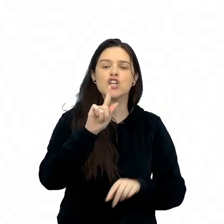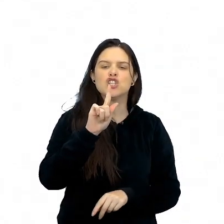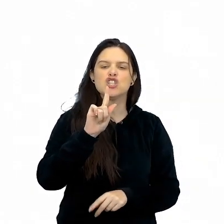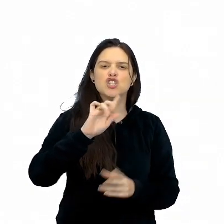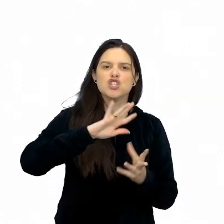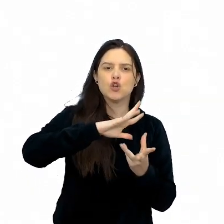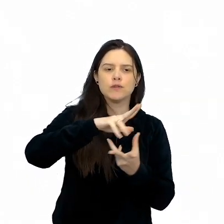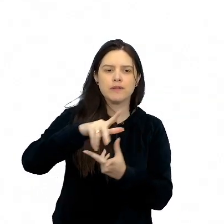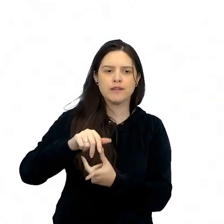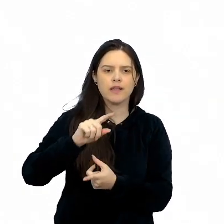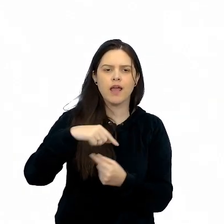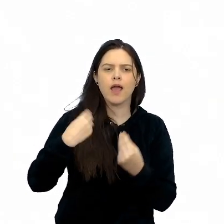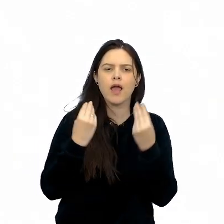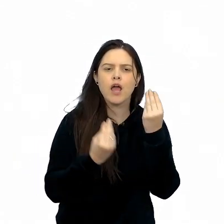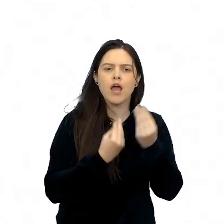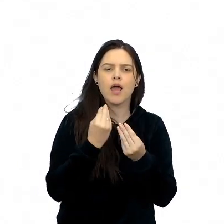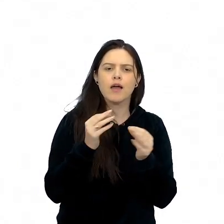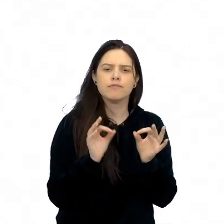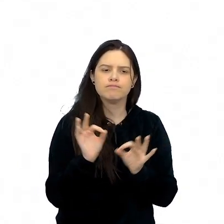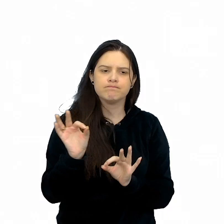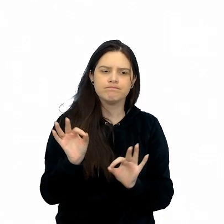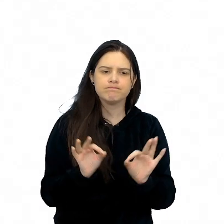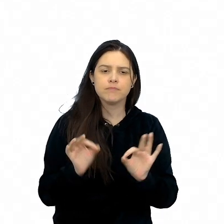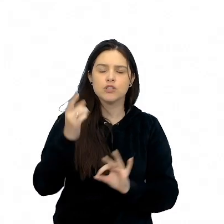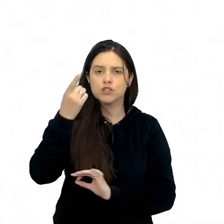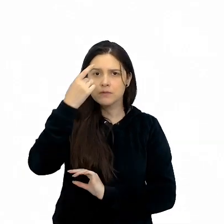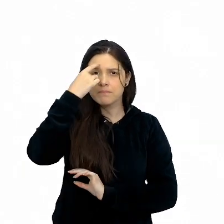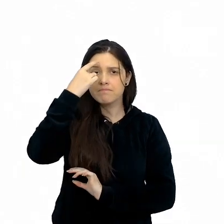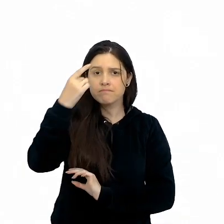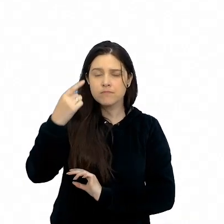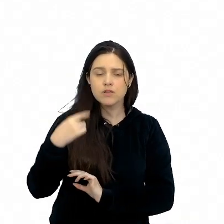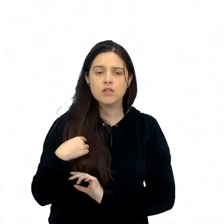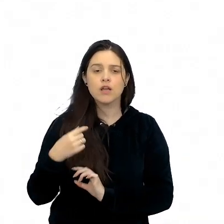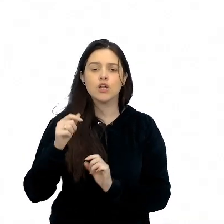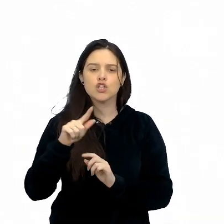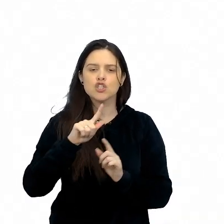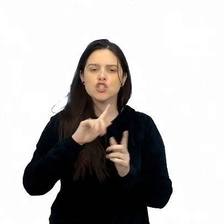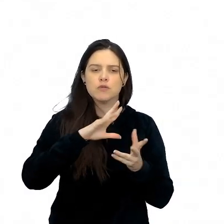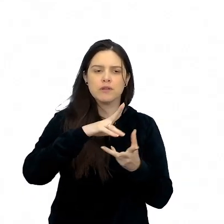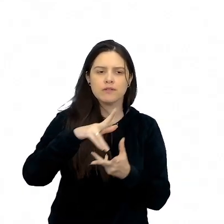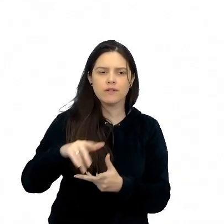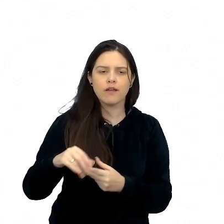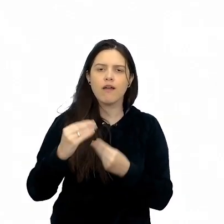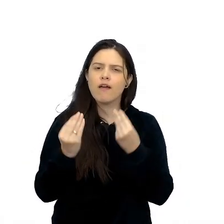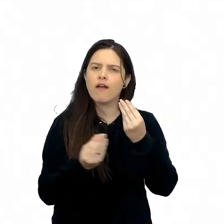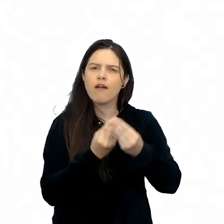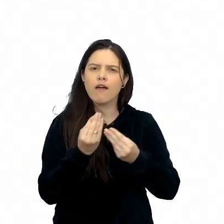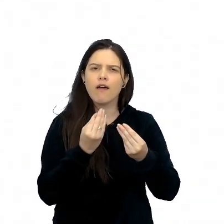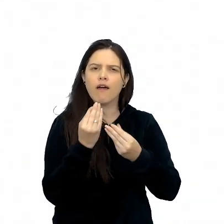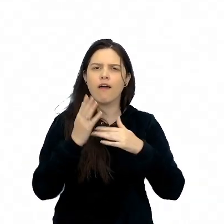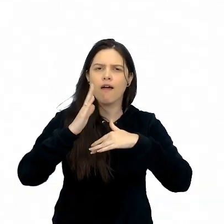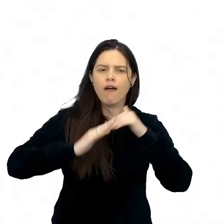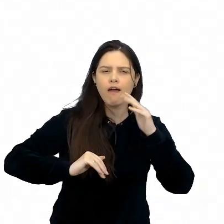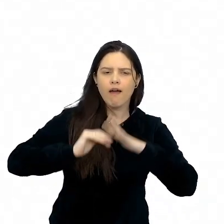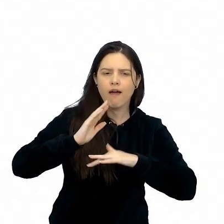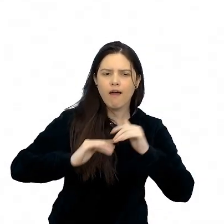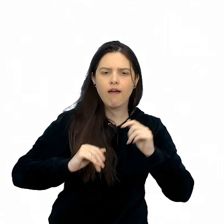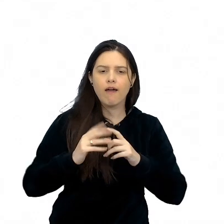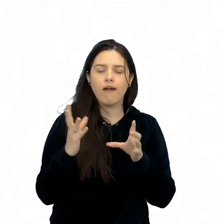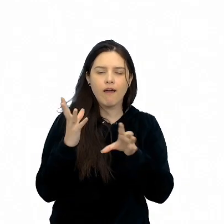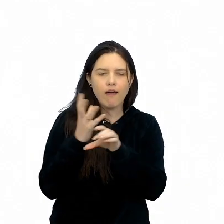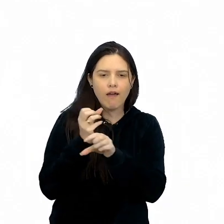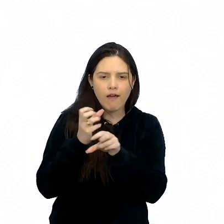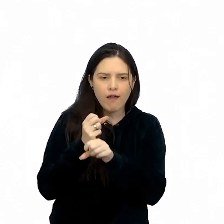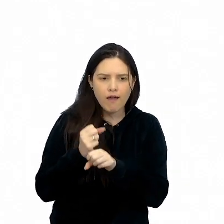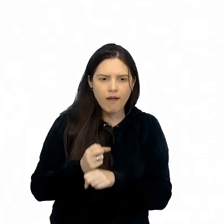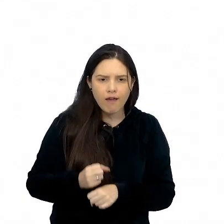geometria, o que vem na nossa cabeça, né? O que a gente pensa a respeito de geometria? E a gente vai começar a ver a habilidade, é calcular medidas